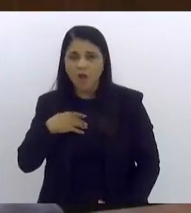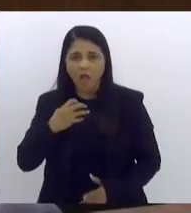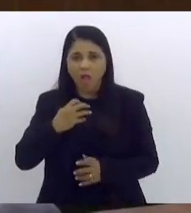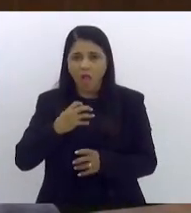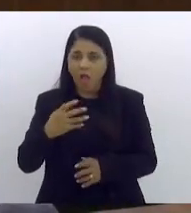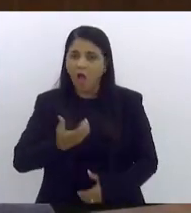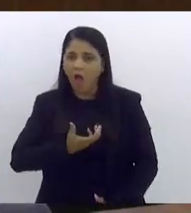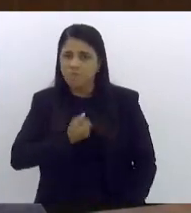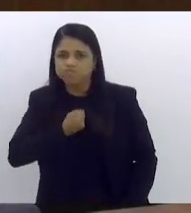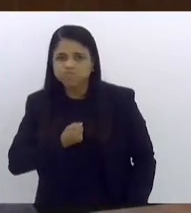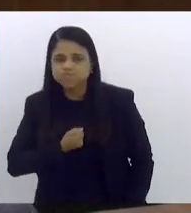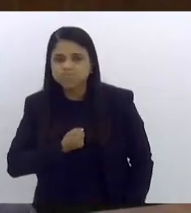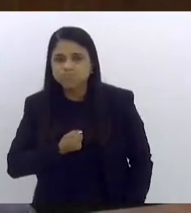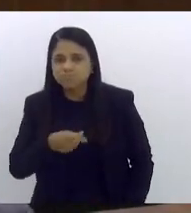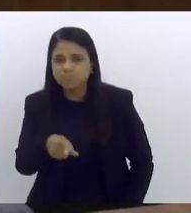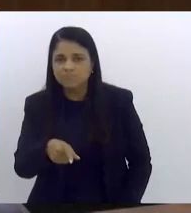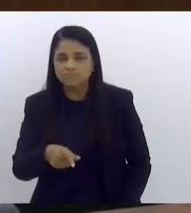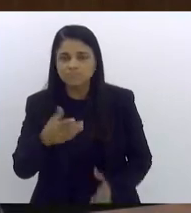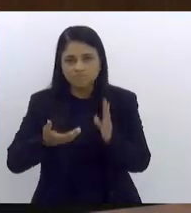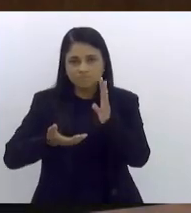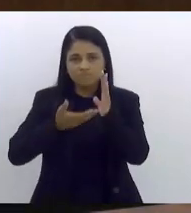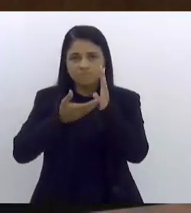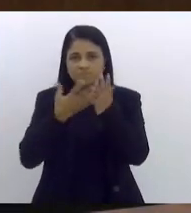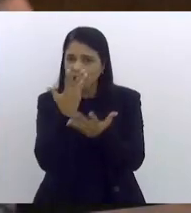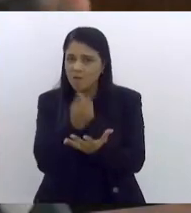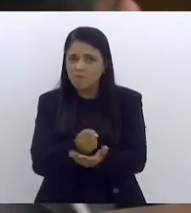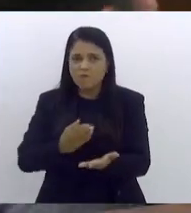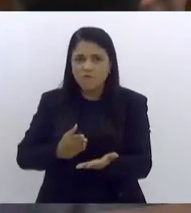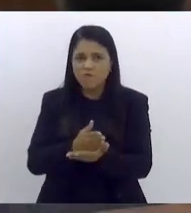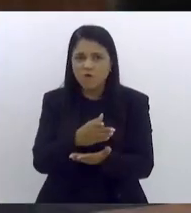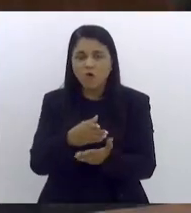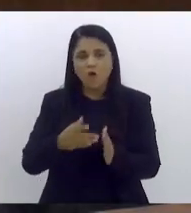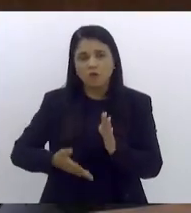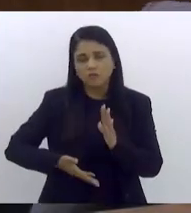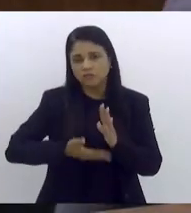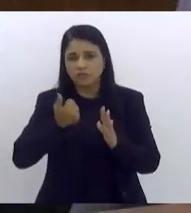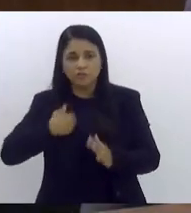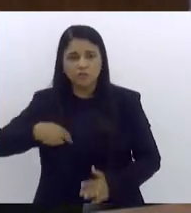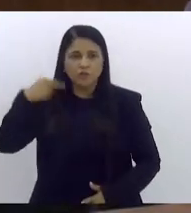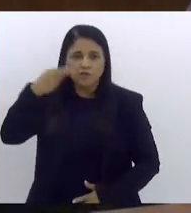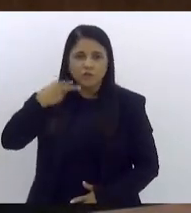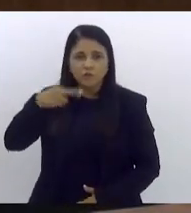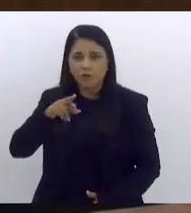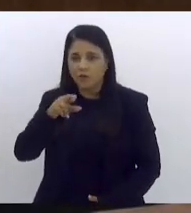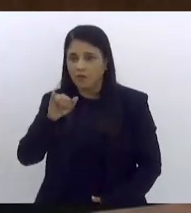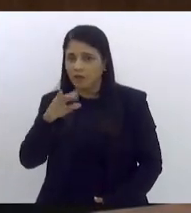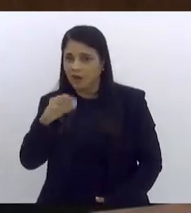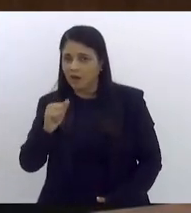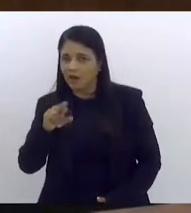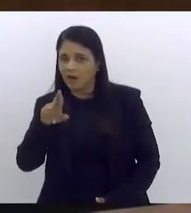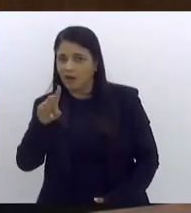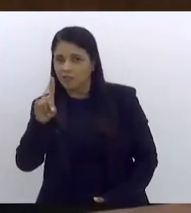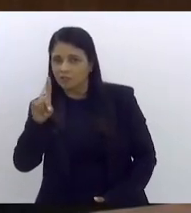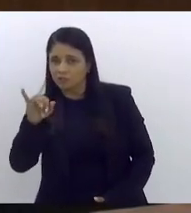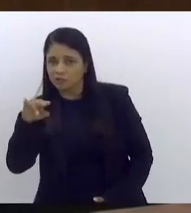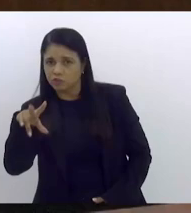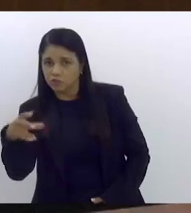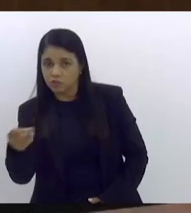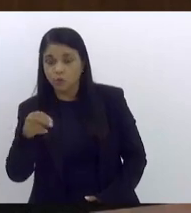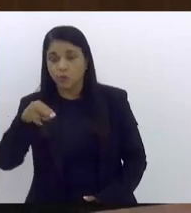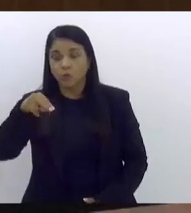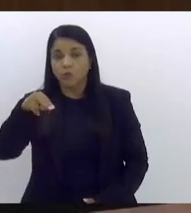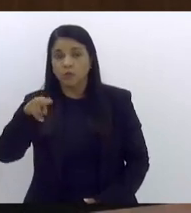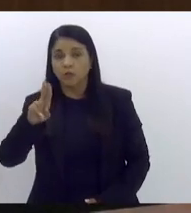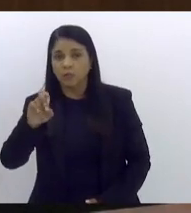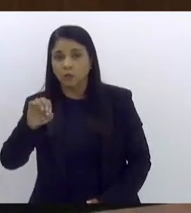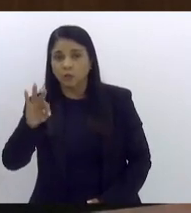que aprovou isso, tirando único exclusivamente o vereador Ricardinho Netuno, foi o único vereador que votou